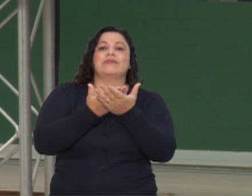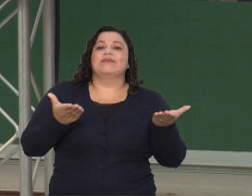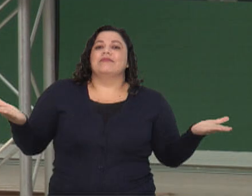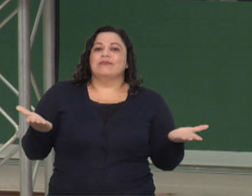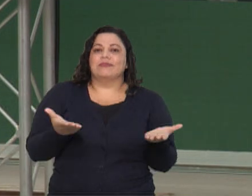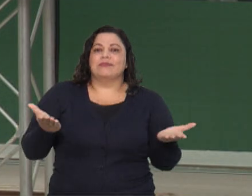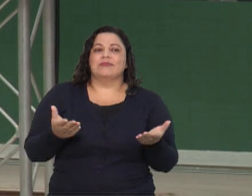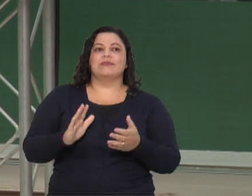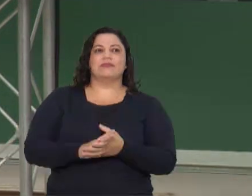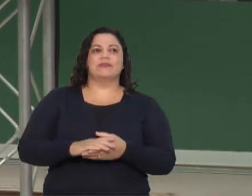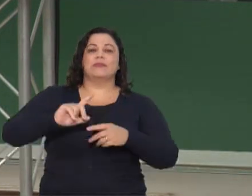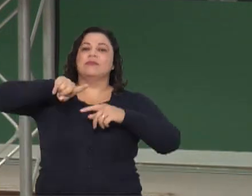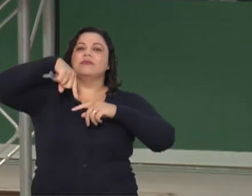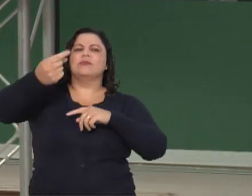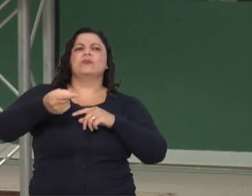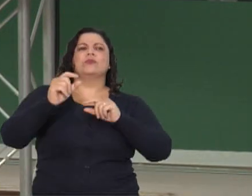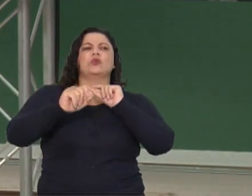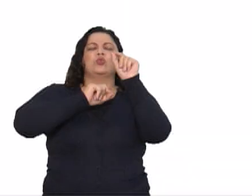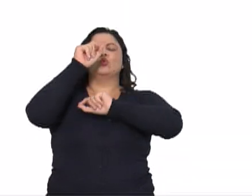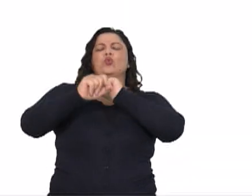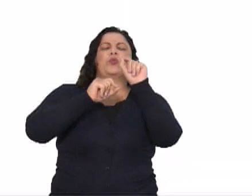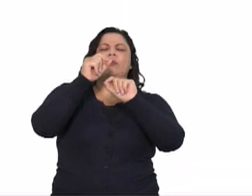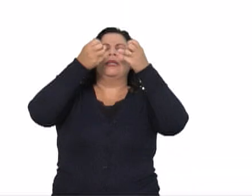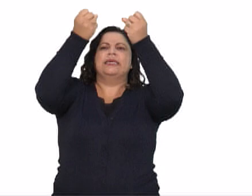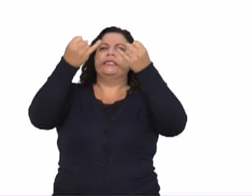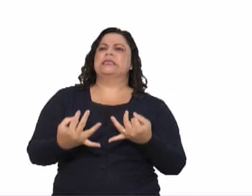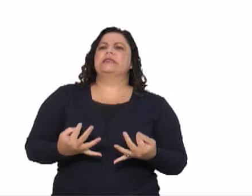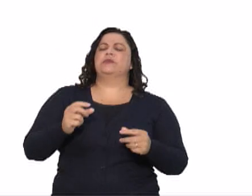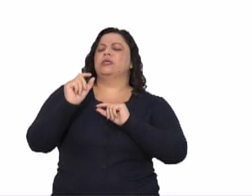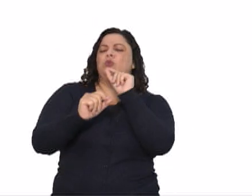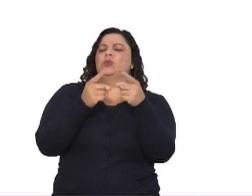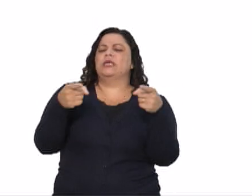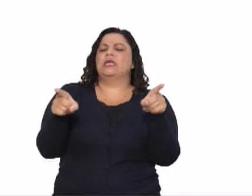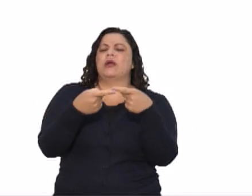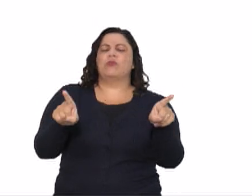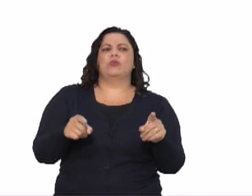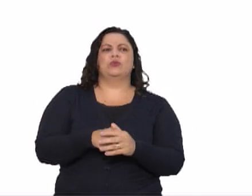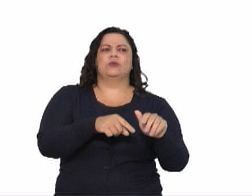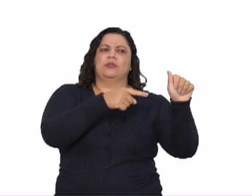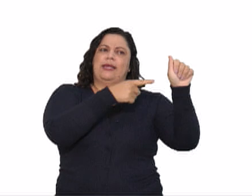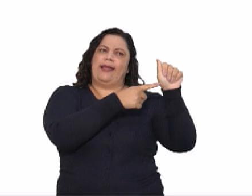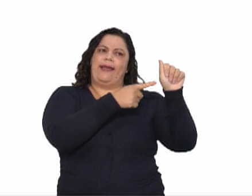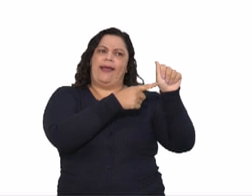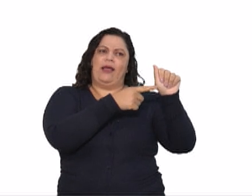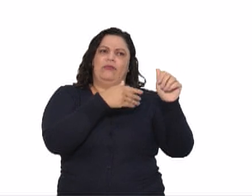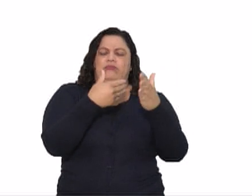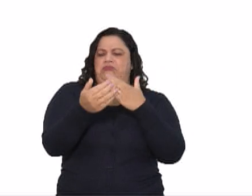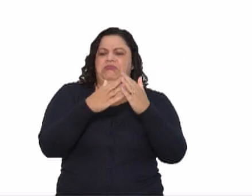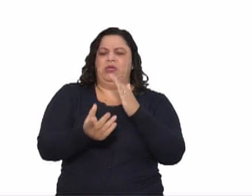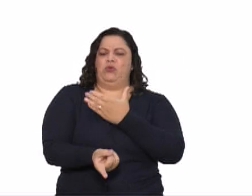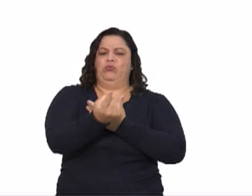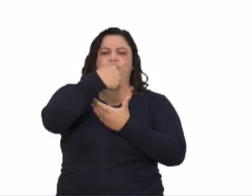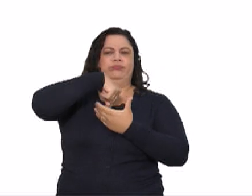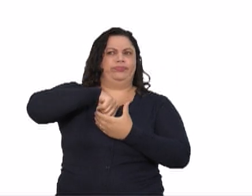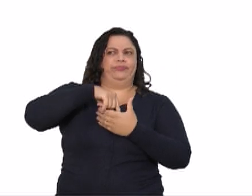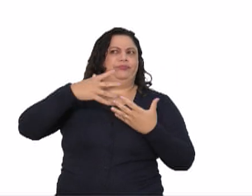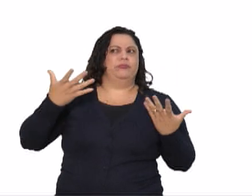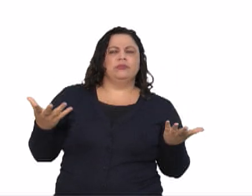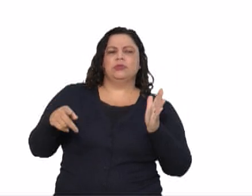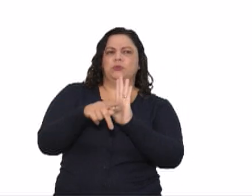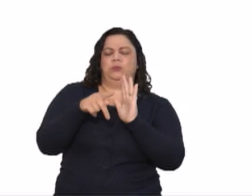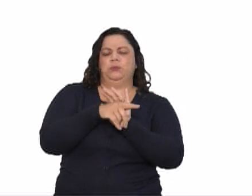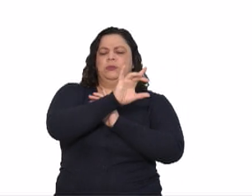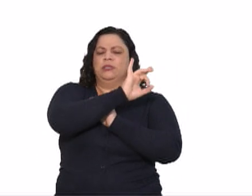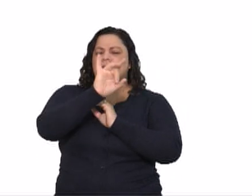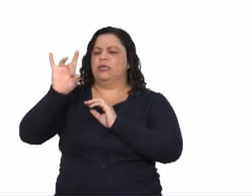Sobre a definição de música. A. É algo subjetivo, pois cada contexto e cada compositor pode redefinir o